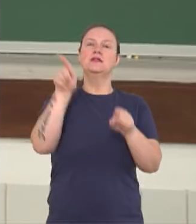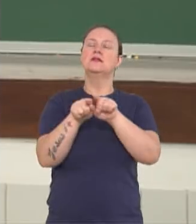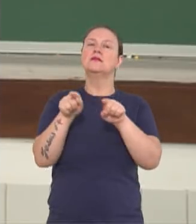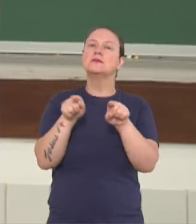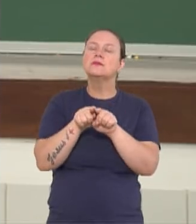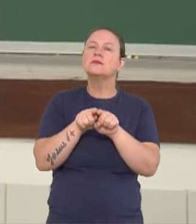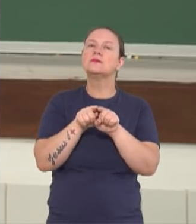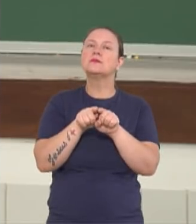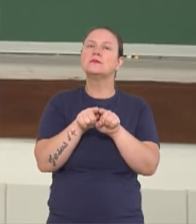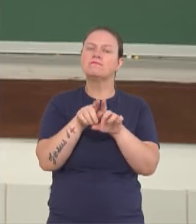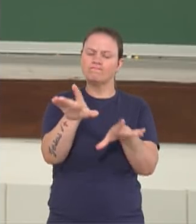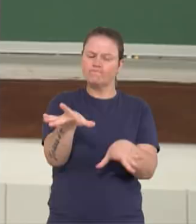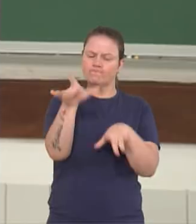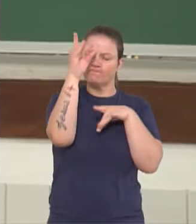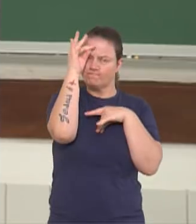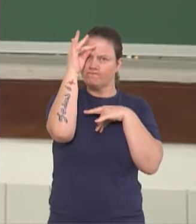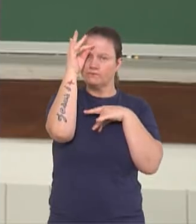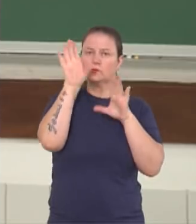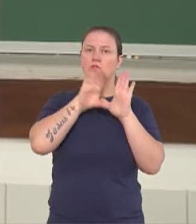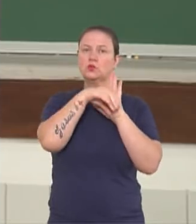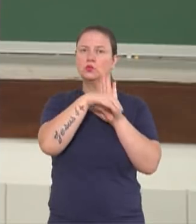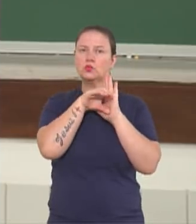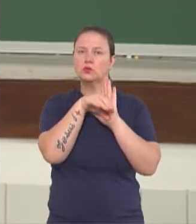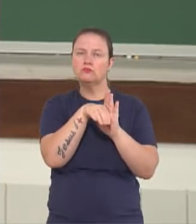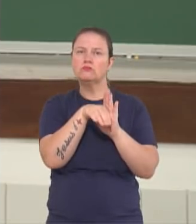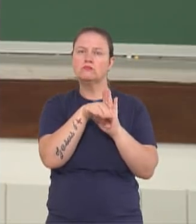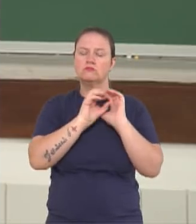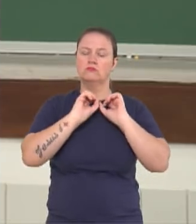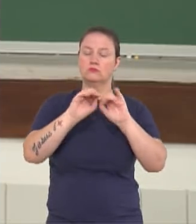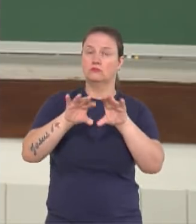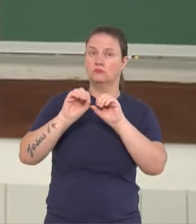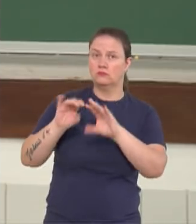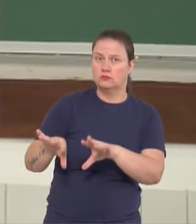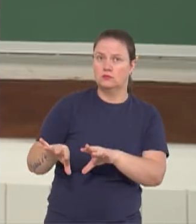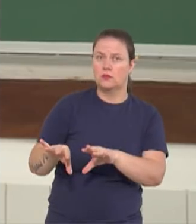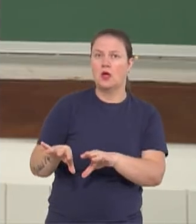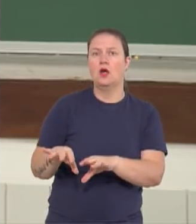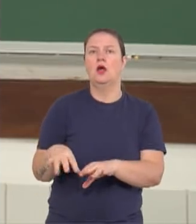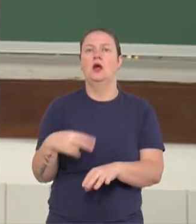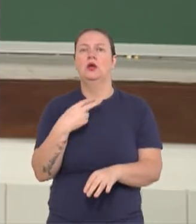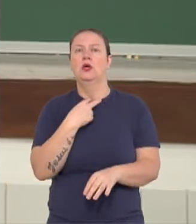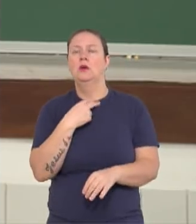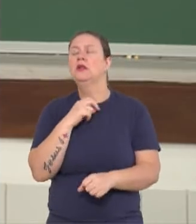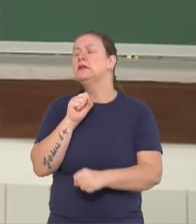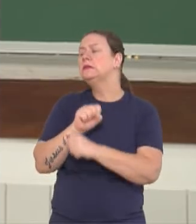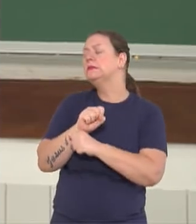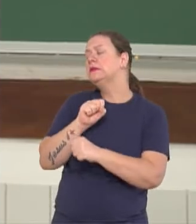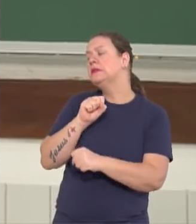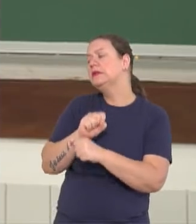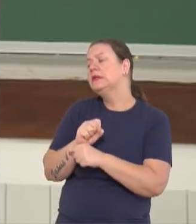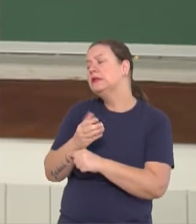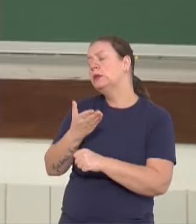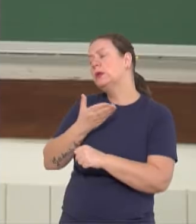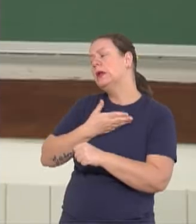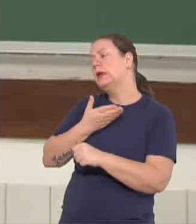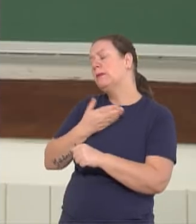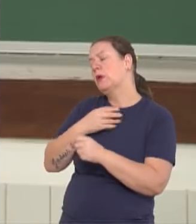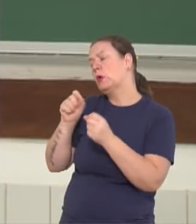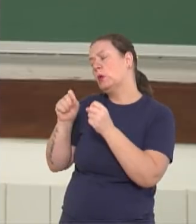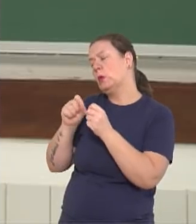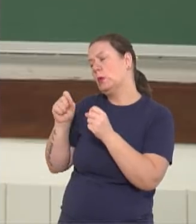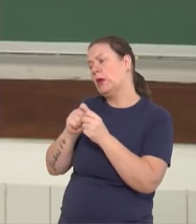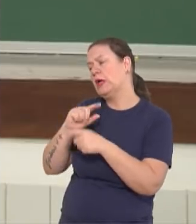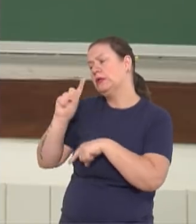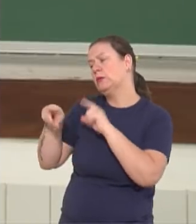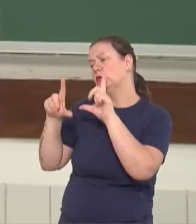se aproprie dos conceitos que foram ensinados. Tá? Então, não dá para ficar esperando o meu colega fazer, depois ele tira a foto e me manda por WhatsApp